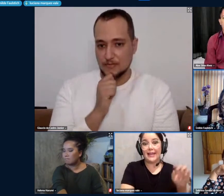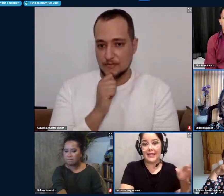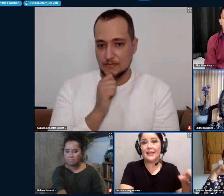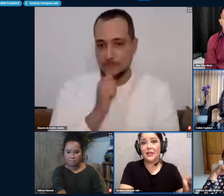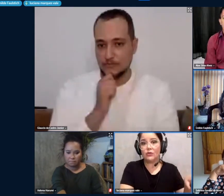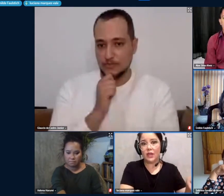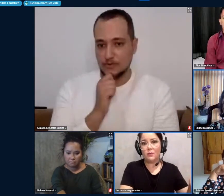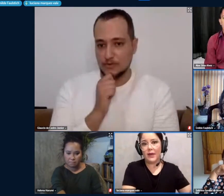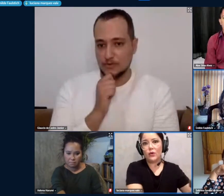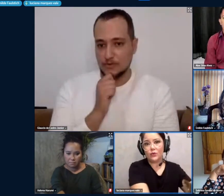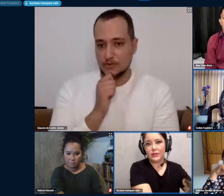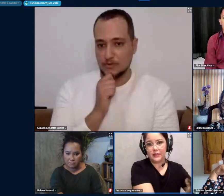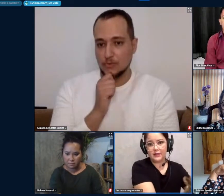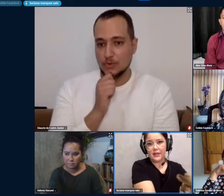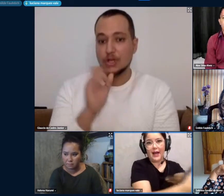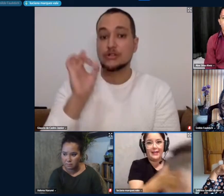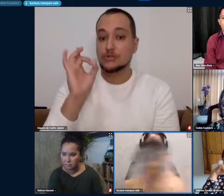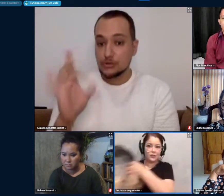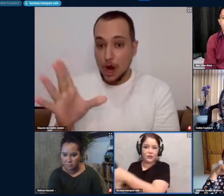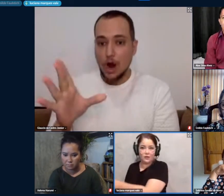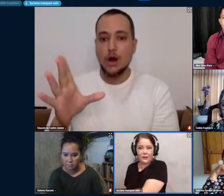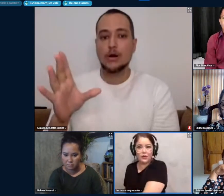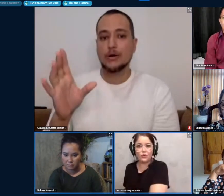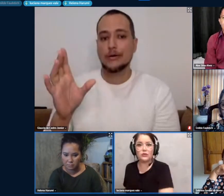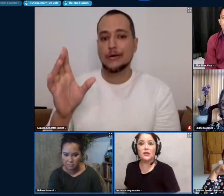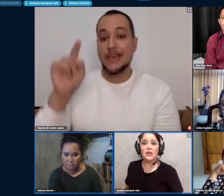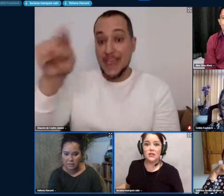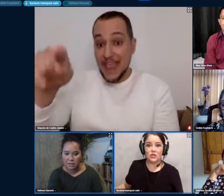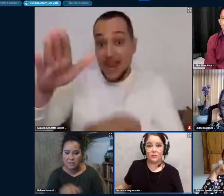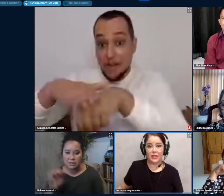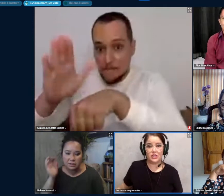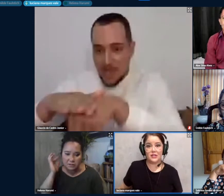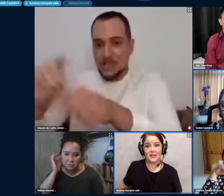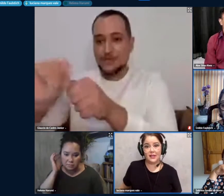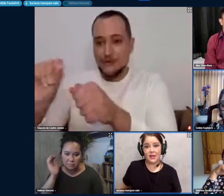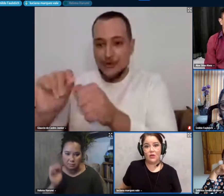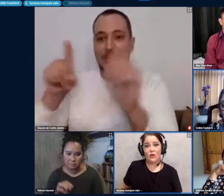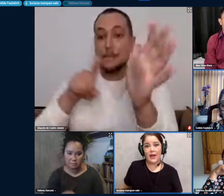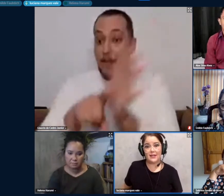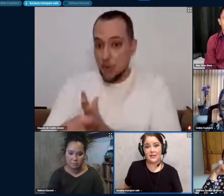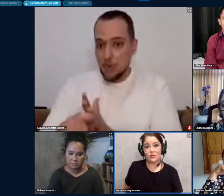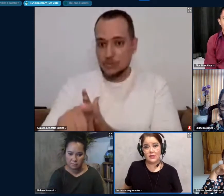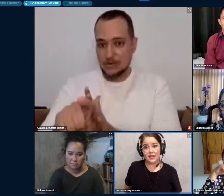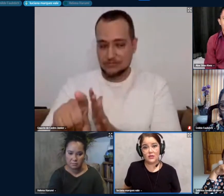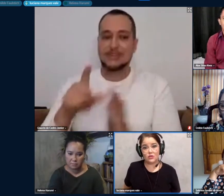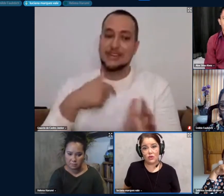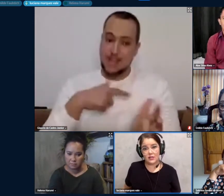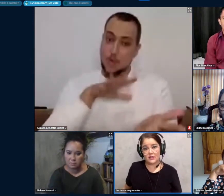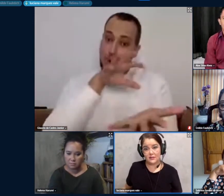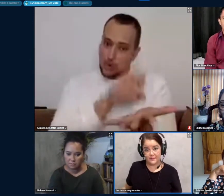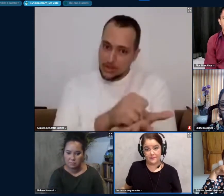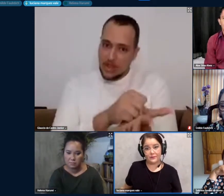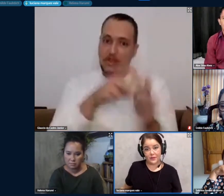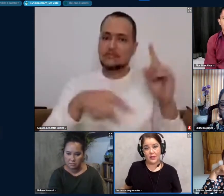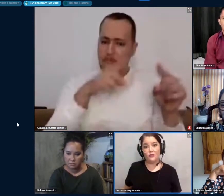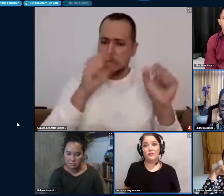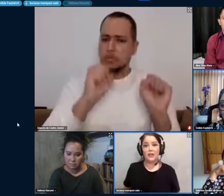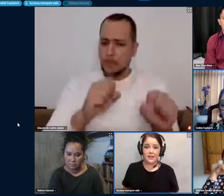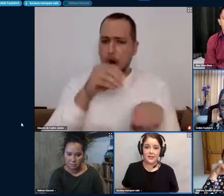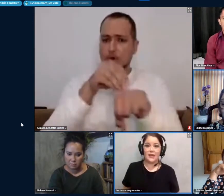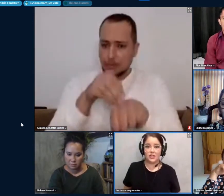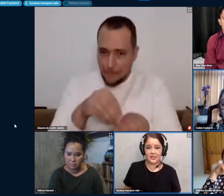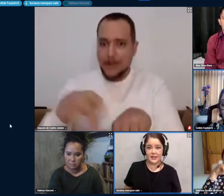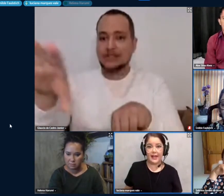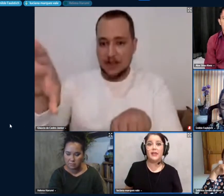Não? Ainda não tenho pergunta. Ainda não tenho pergunta. Somente seriam essas considerações que eu